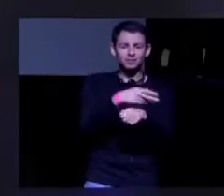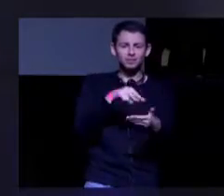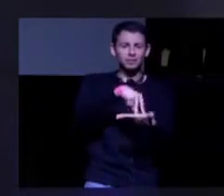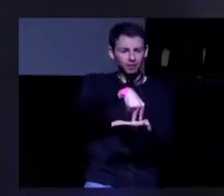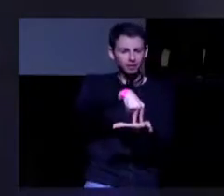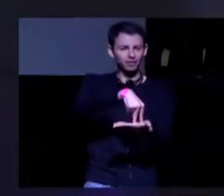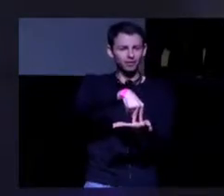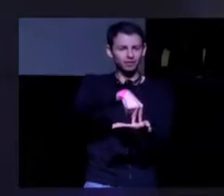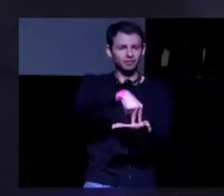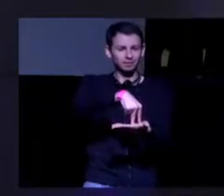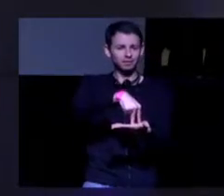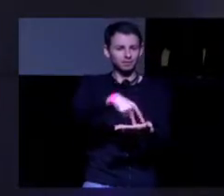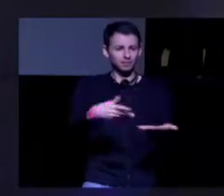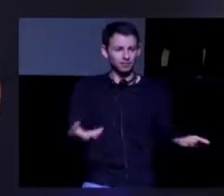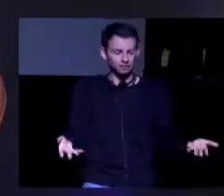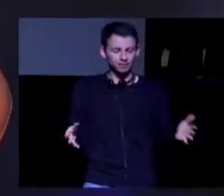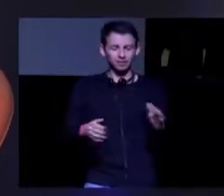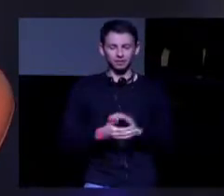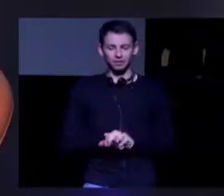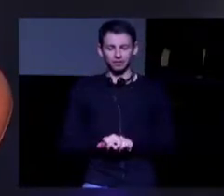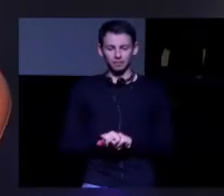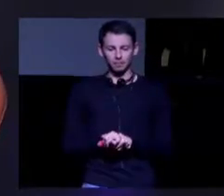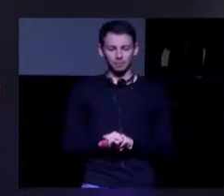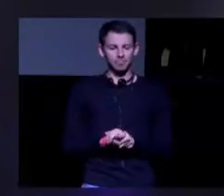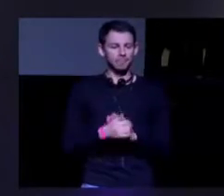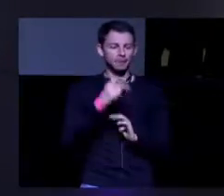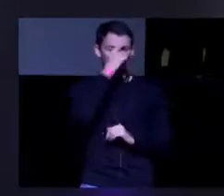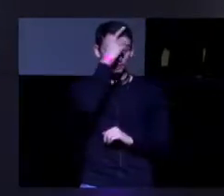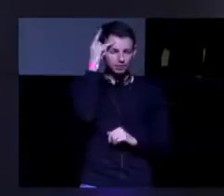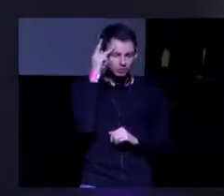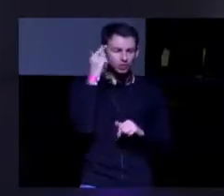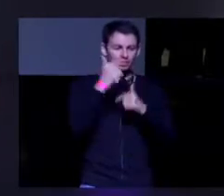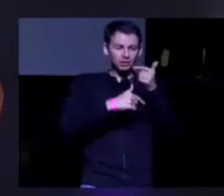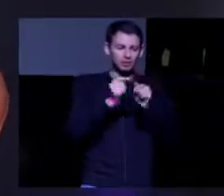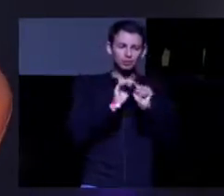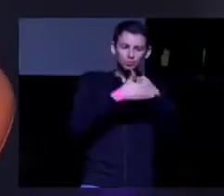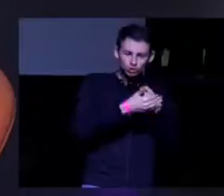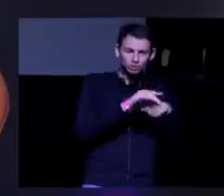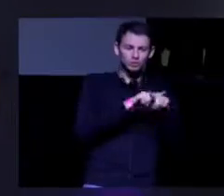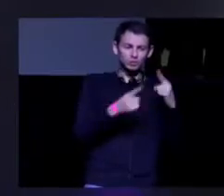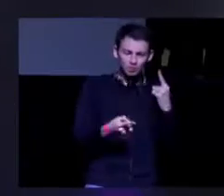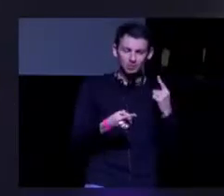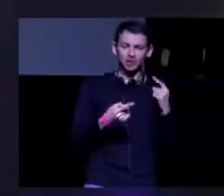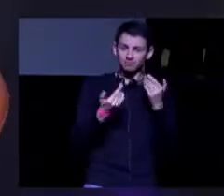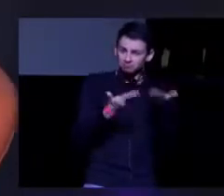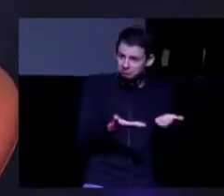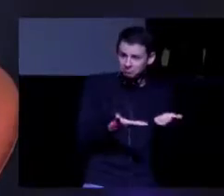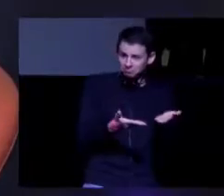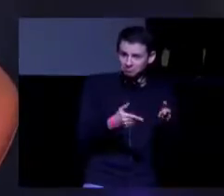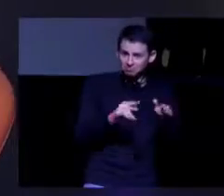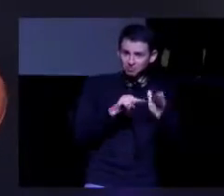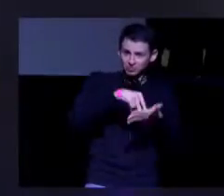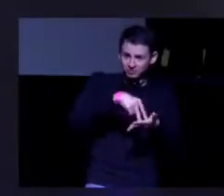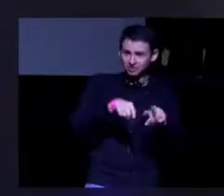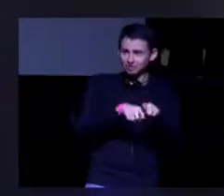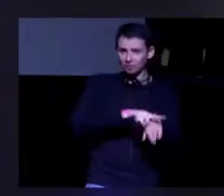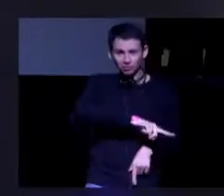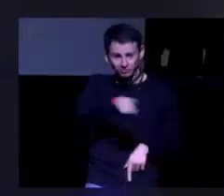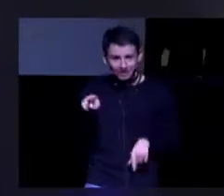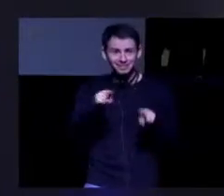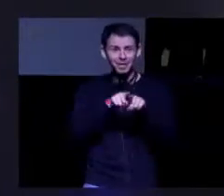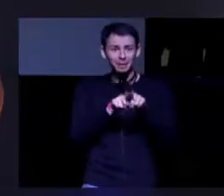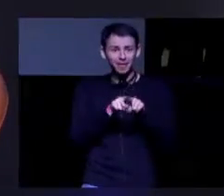está acontecendo isso, é uma coisa que ela vai acontecendo e está aqui, ó. Vocês hoje são os nossos